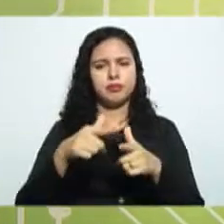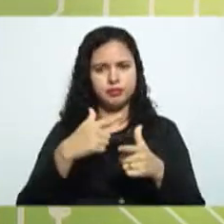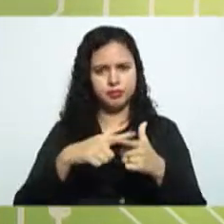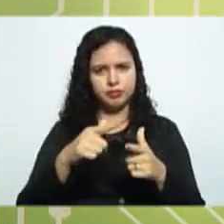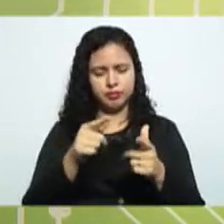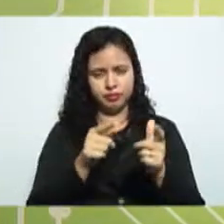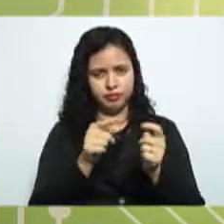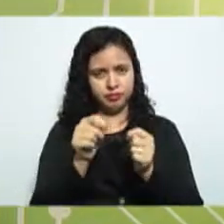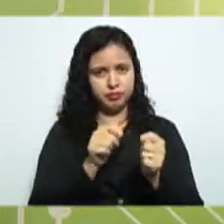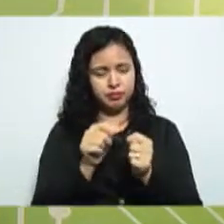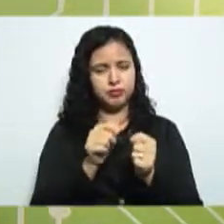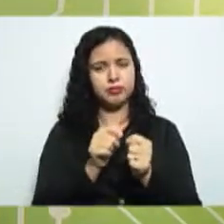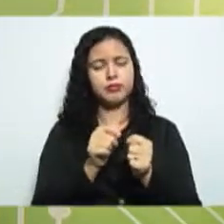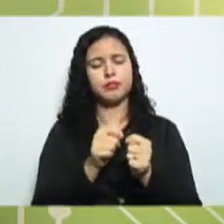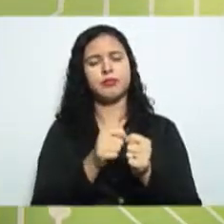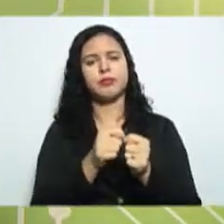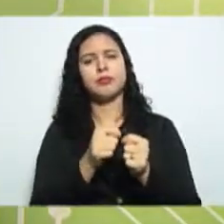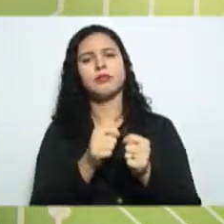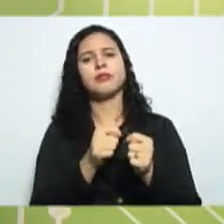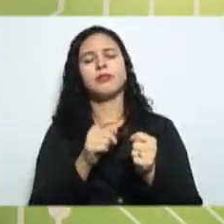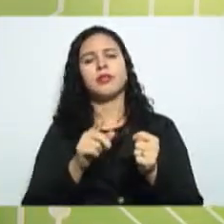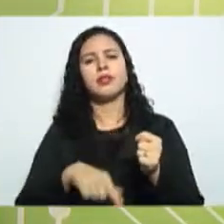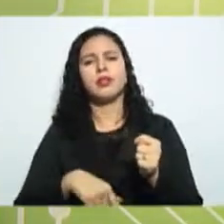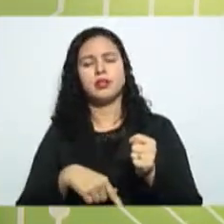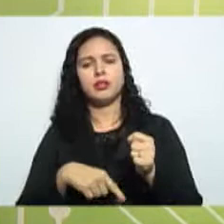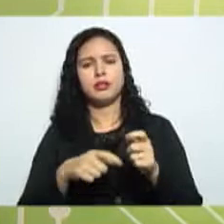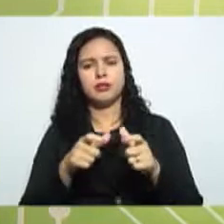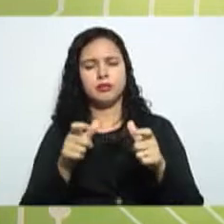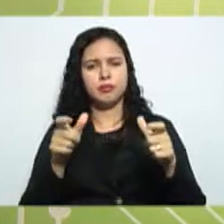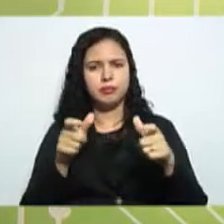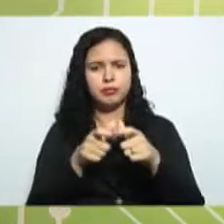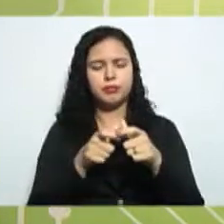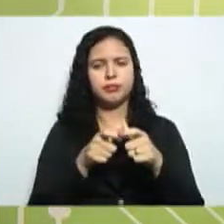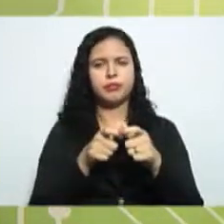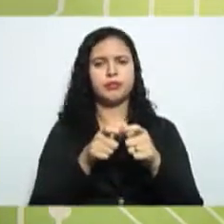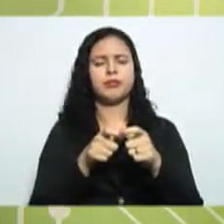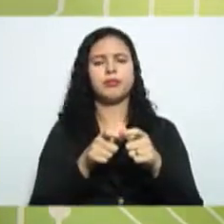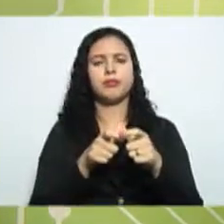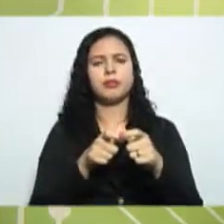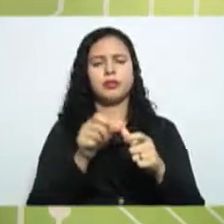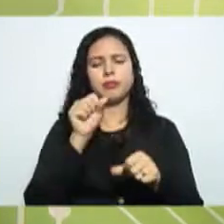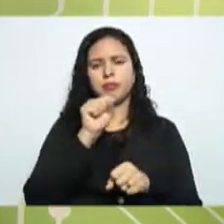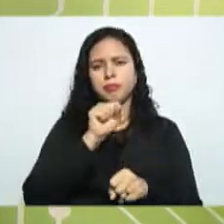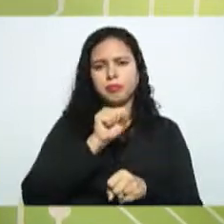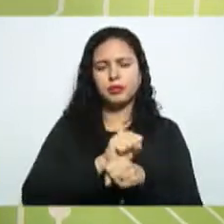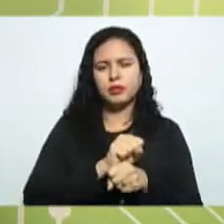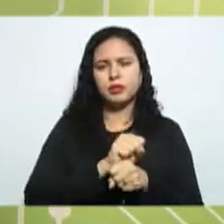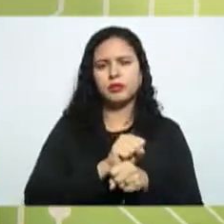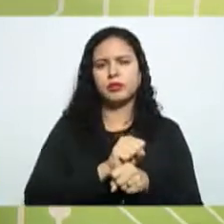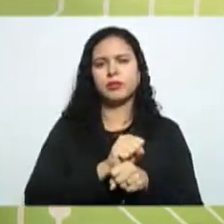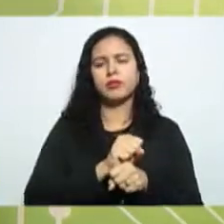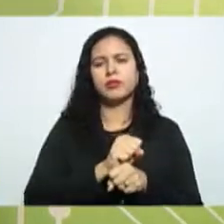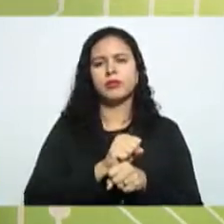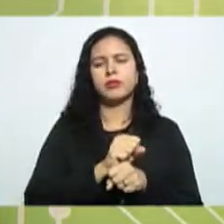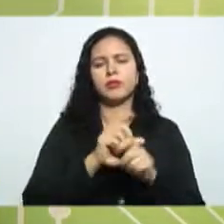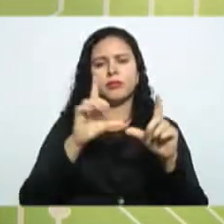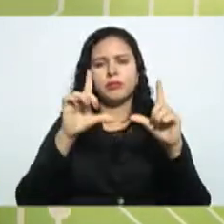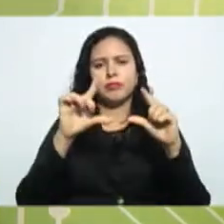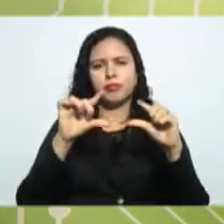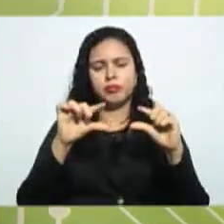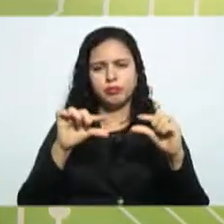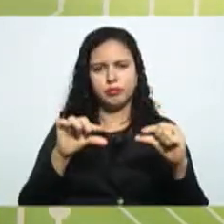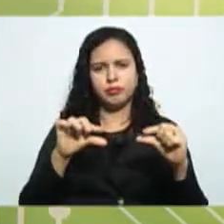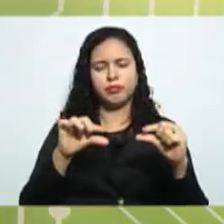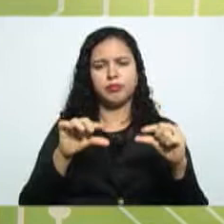impacto no estado de Rondônia ele veio somente como uma desaceleração do crescimento. A gente não chegou a ter uma crise no sentido de redução da